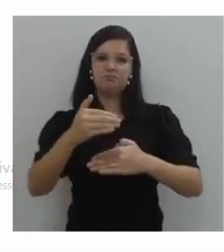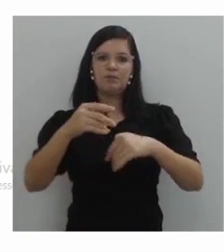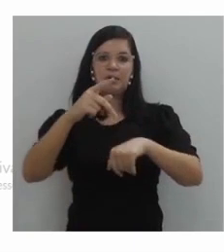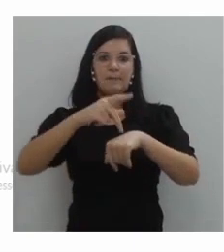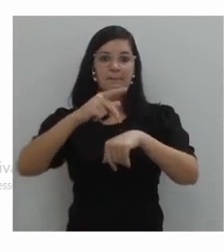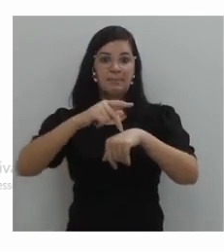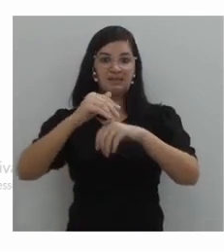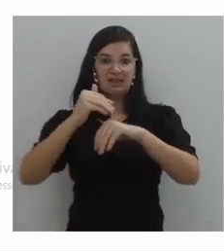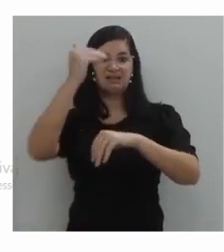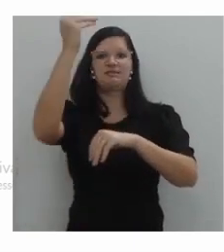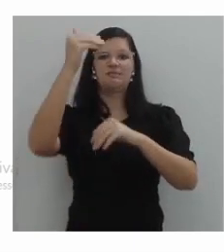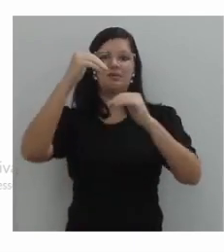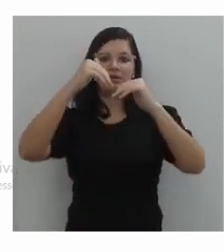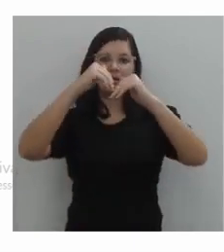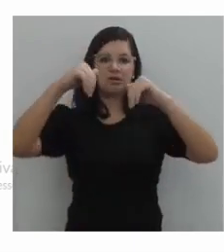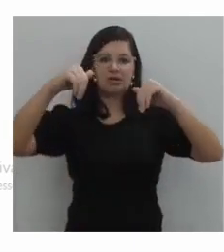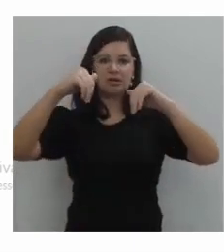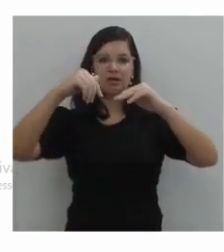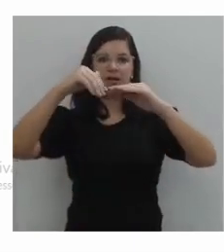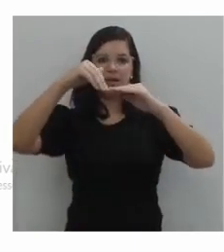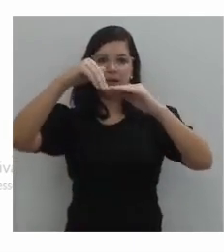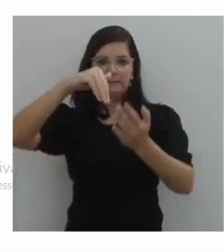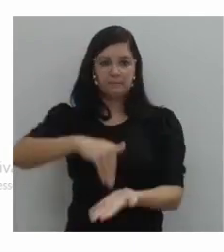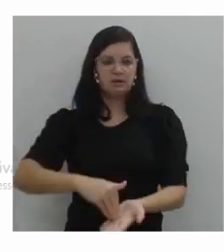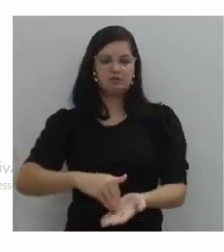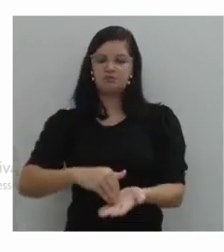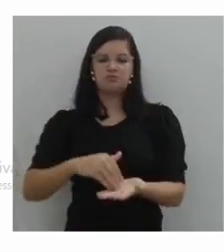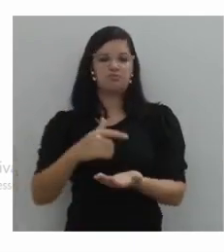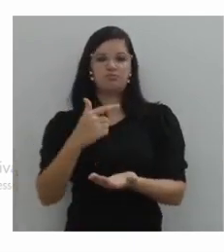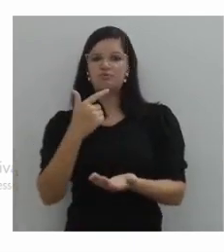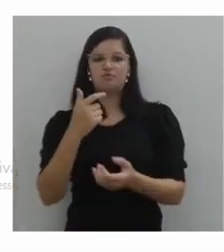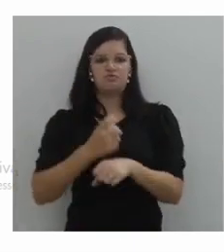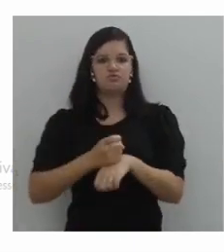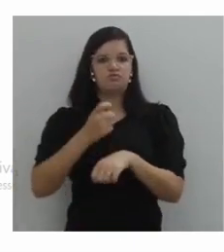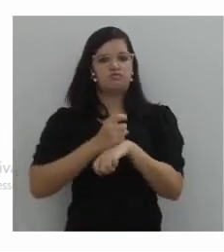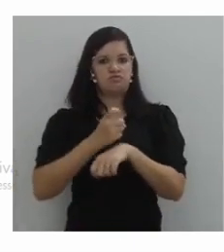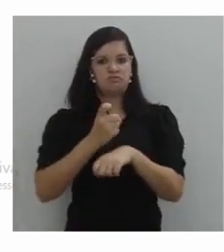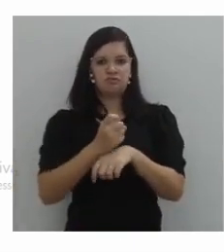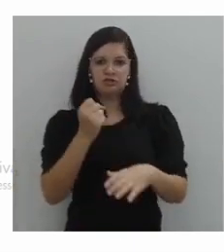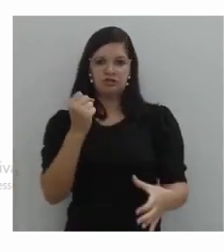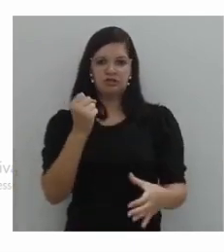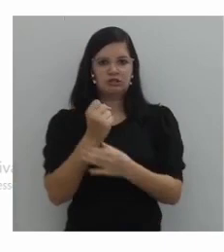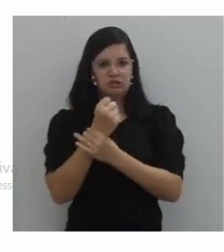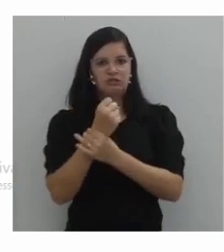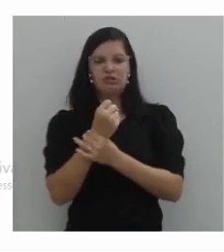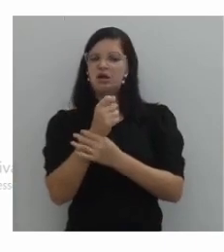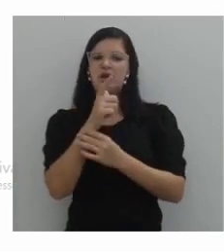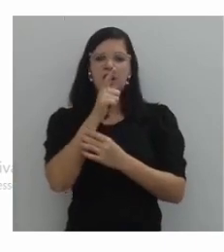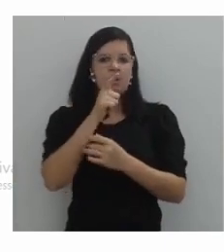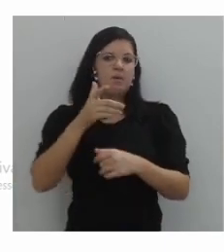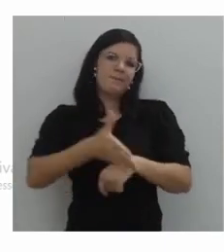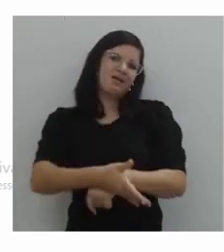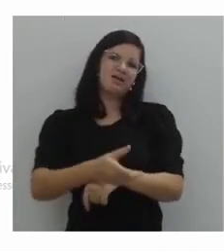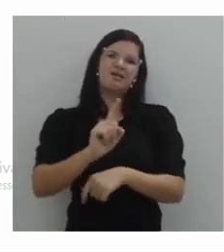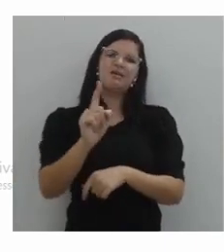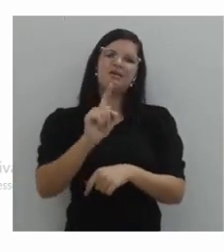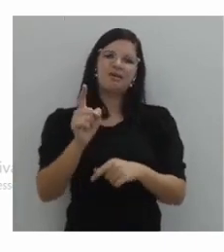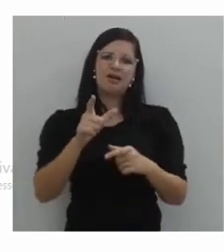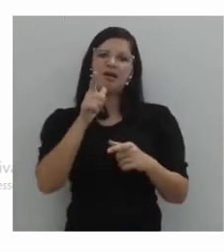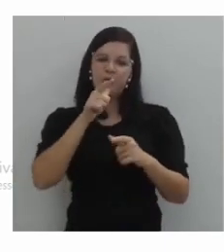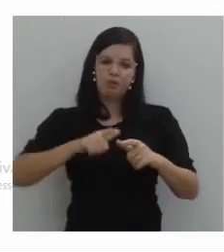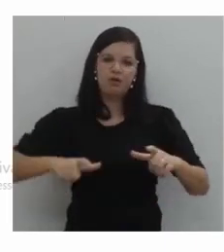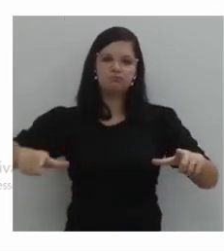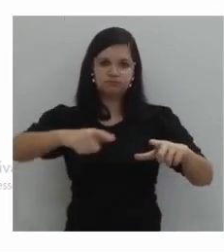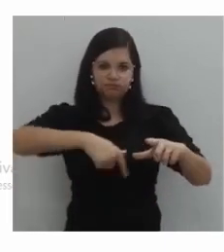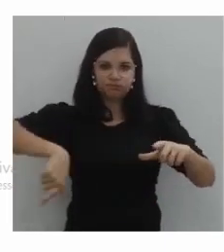rocha acima consegue ser permeável e abaixo impermeável nessa lacuna aí, espaço vazio, onde a água